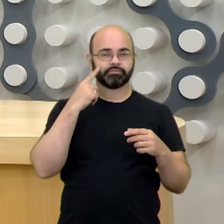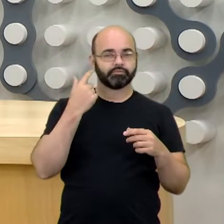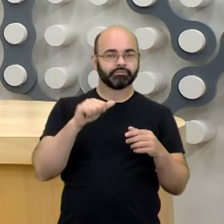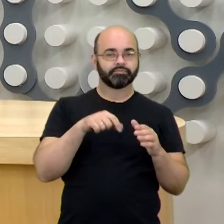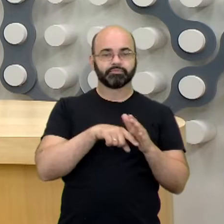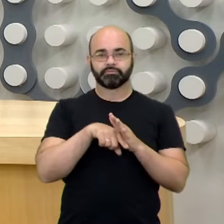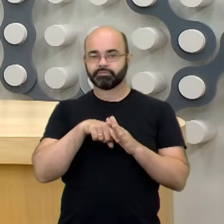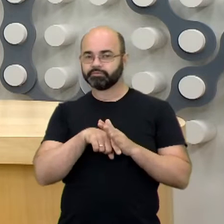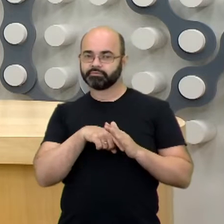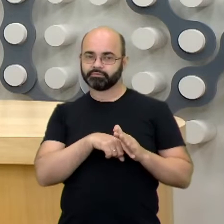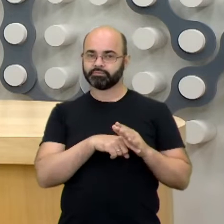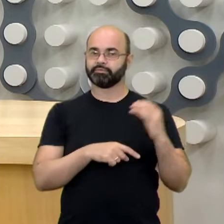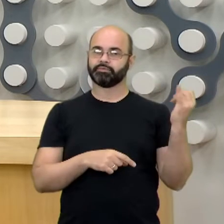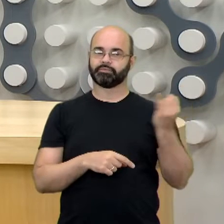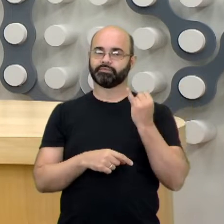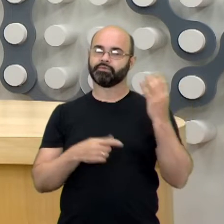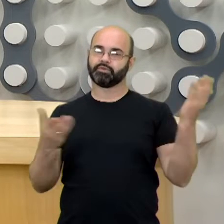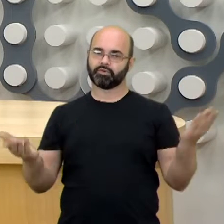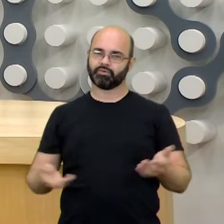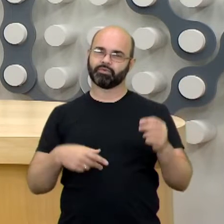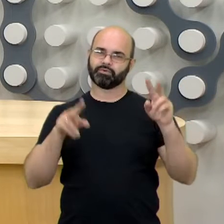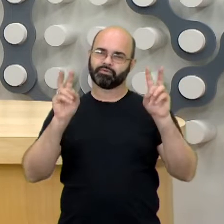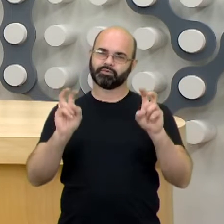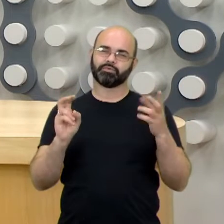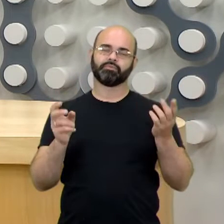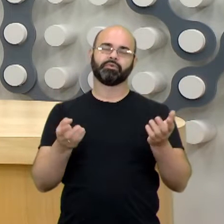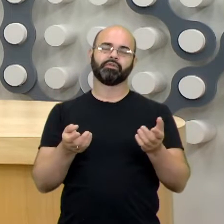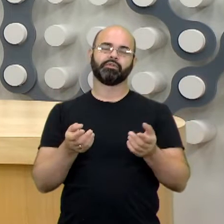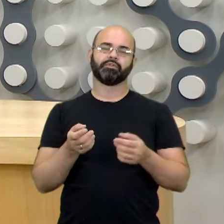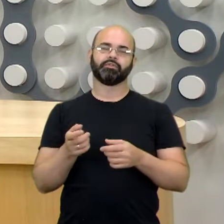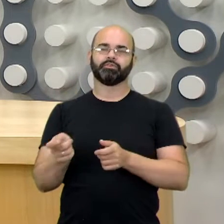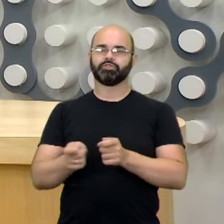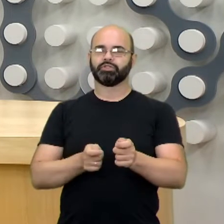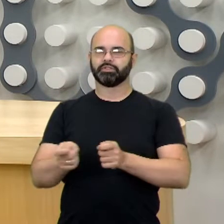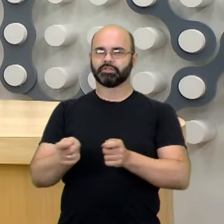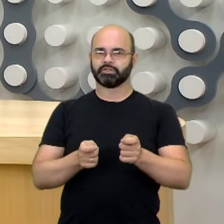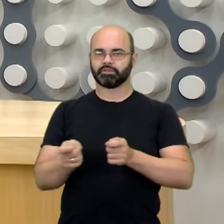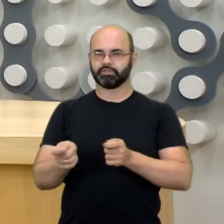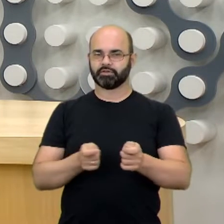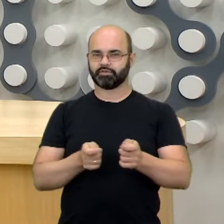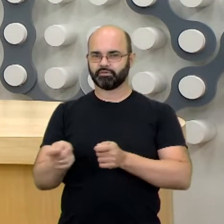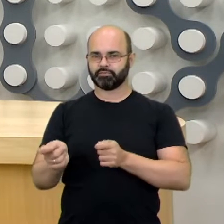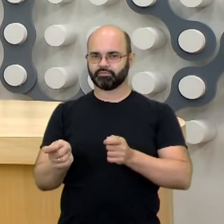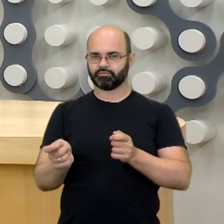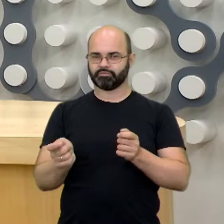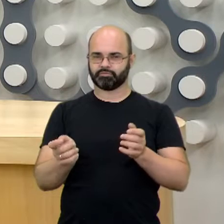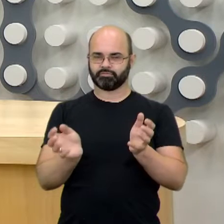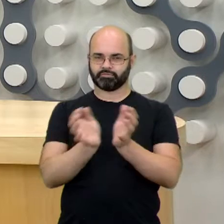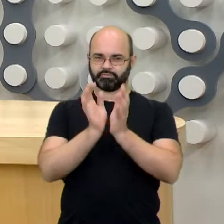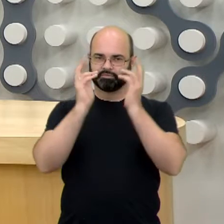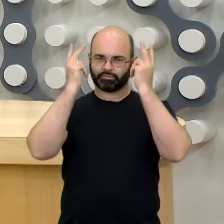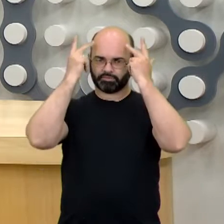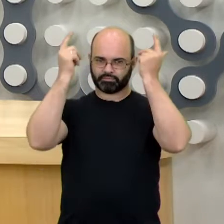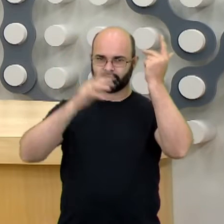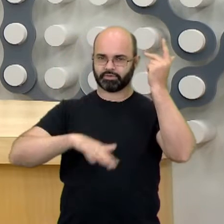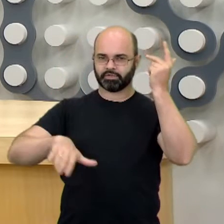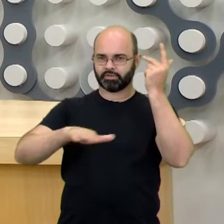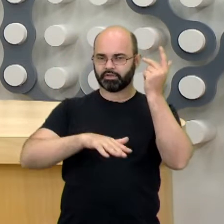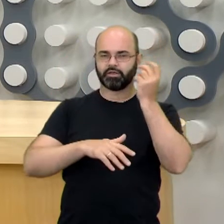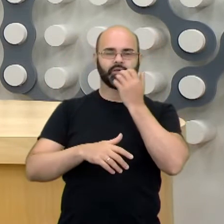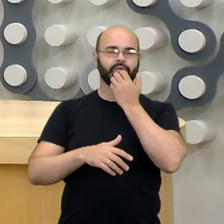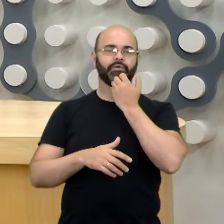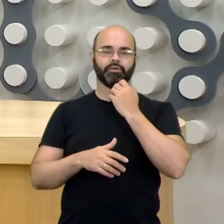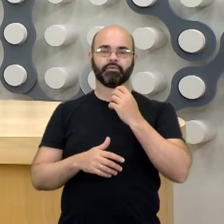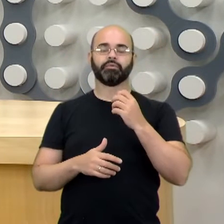retratar. E hoje, né, falar sobre gestão ambiental, né, sobre gestão de território, ele está aí, né, numa das funções aí de